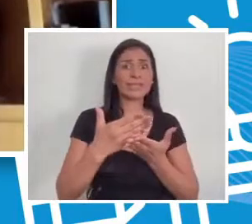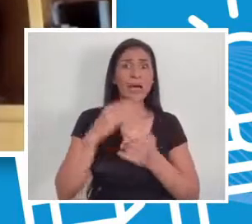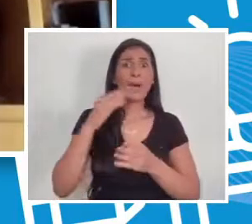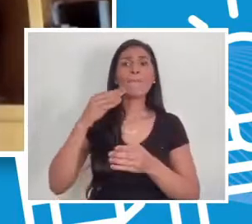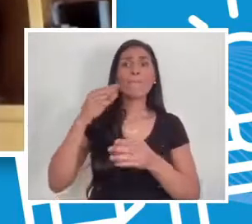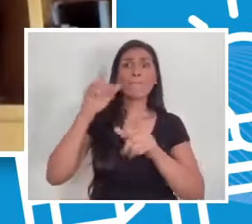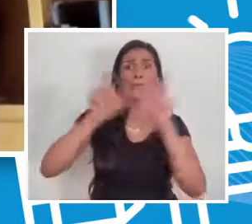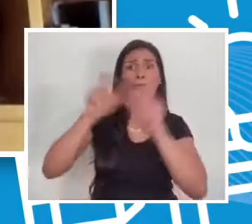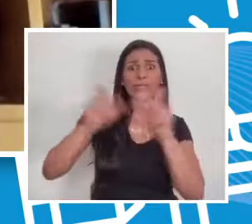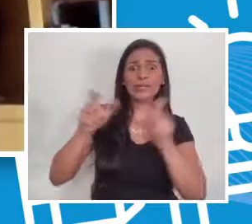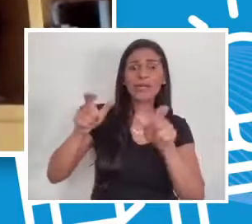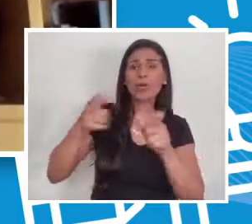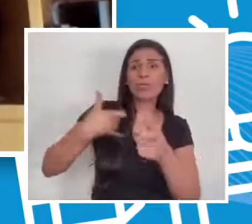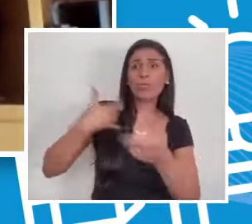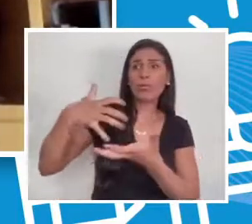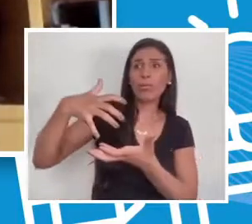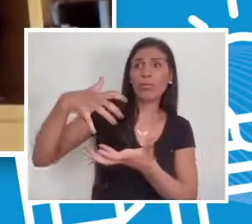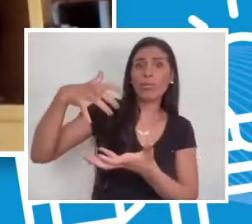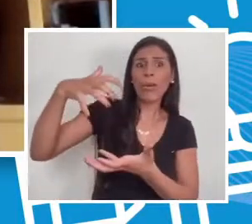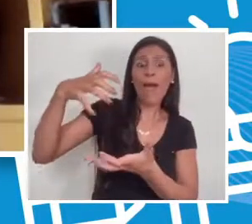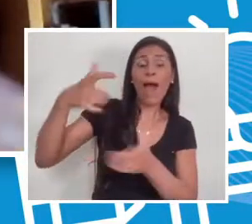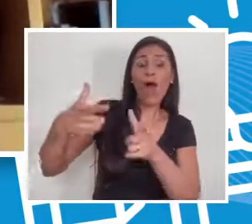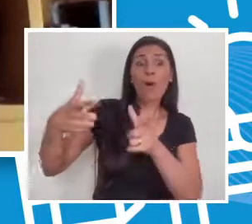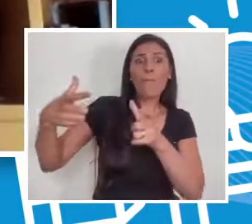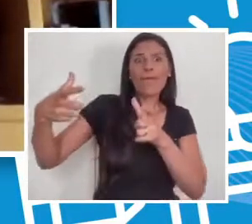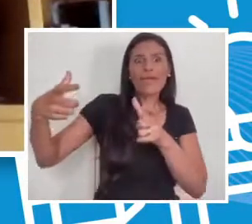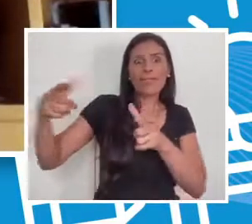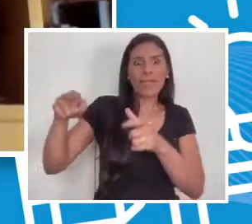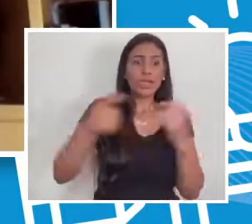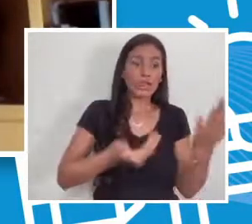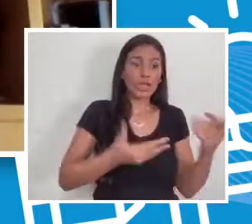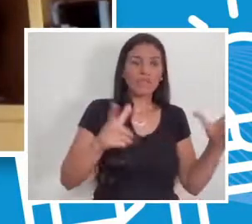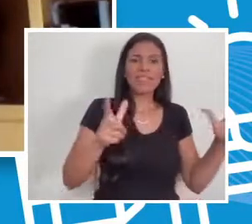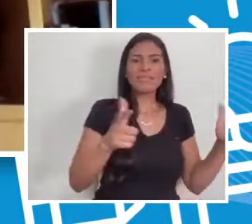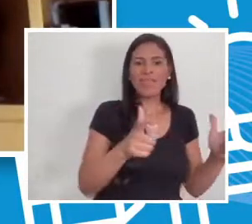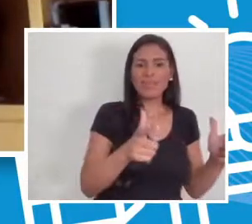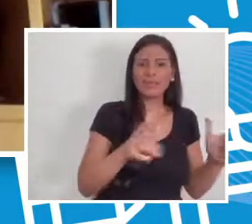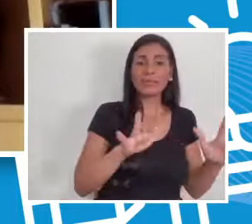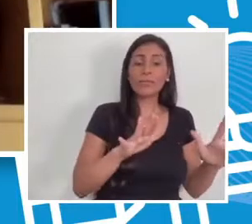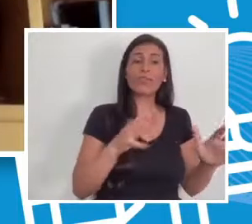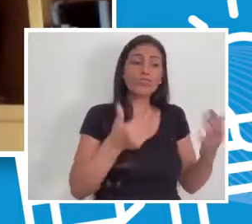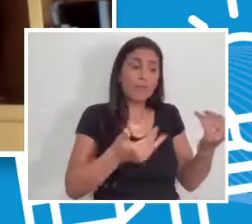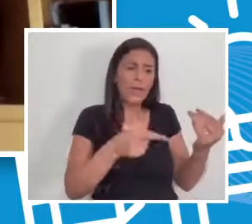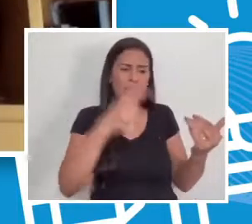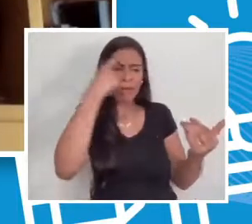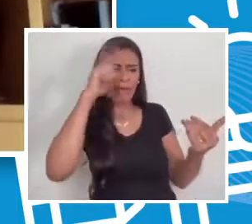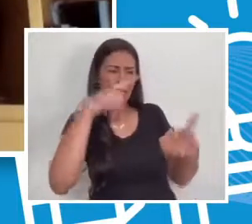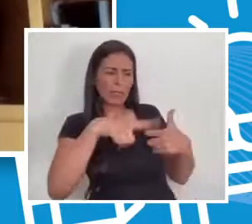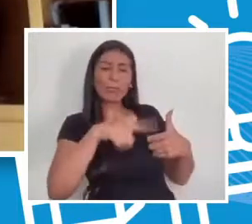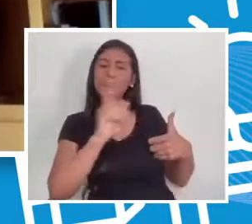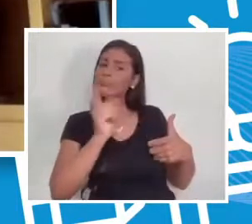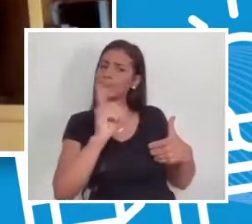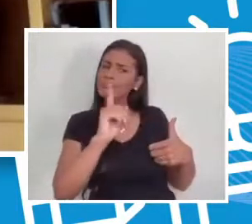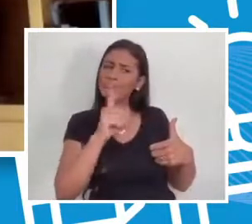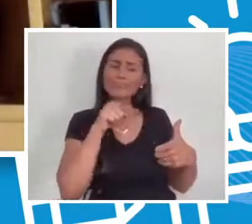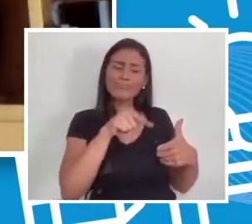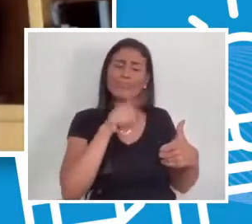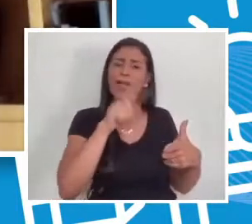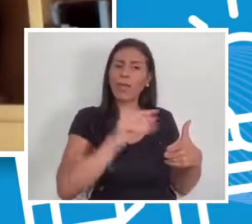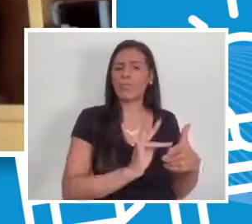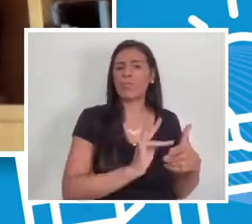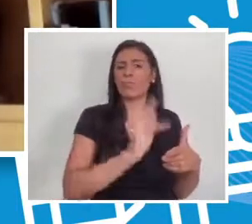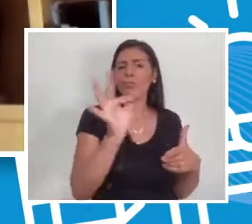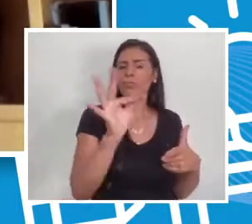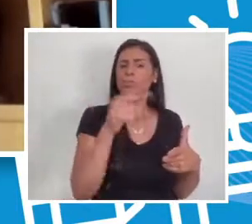são a nossa solução, eles são a esperança, e nós precisamos acolhê-los. Por isso, se eu tivesse que dizer a